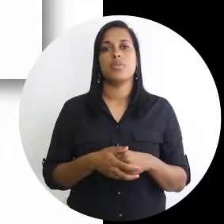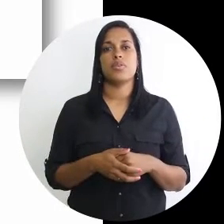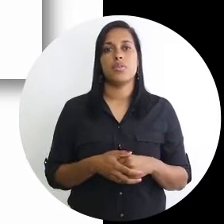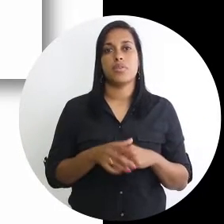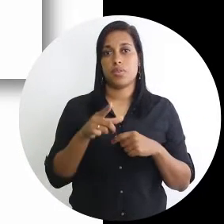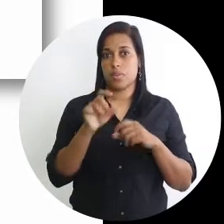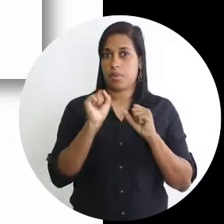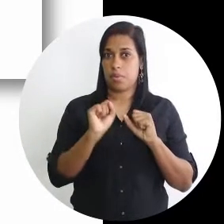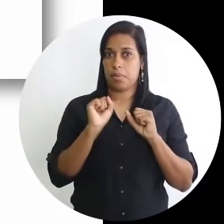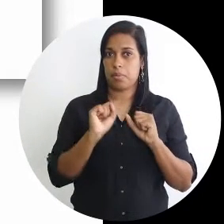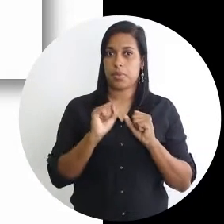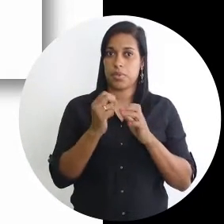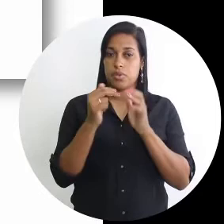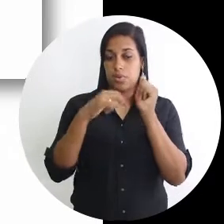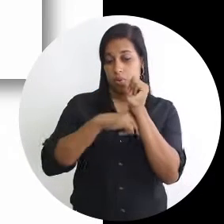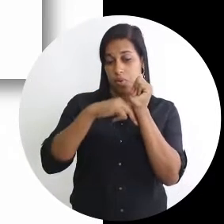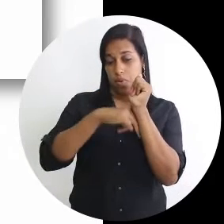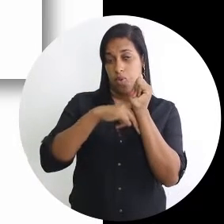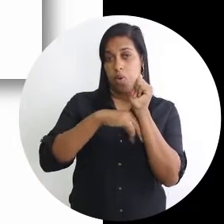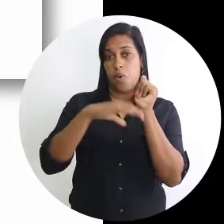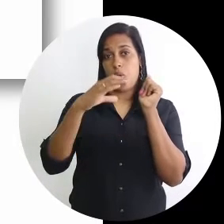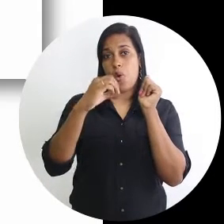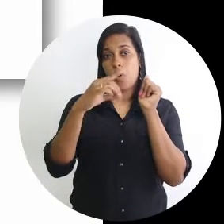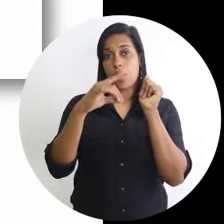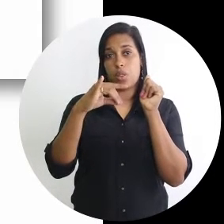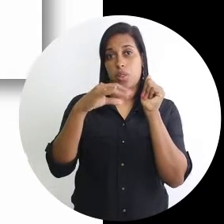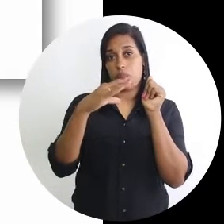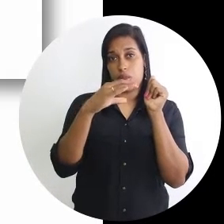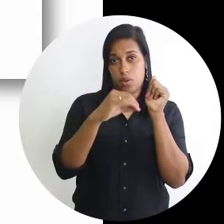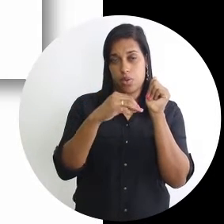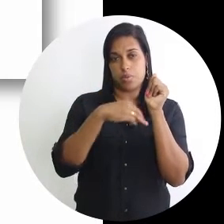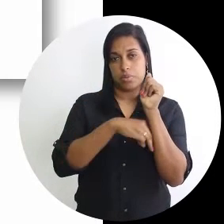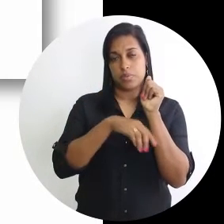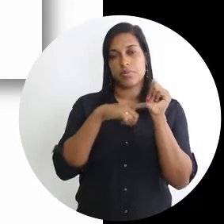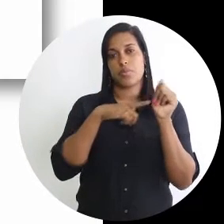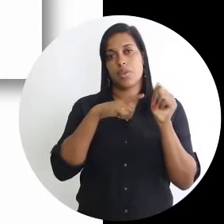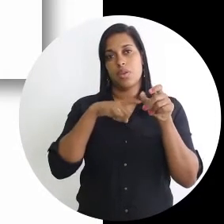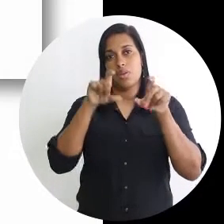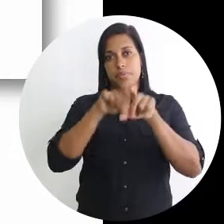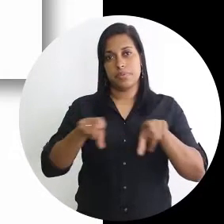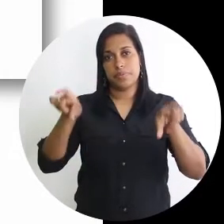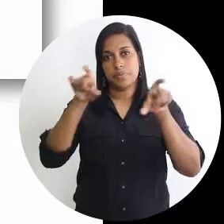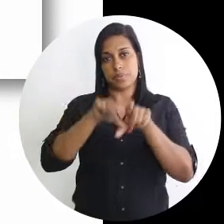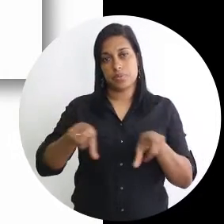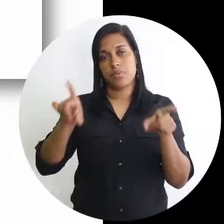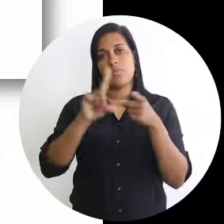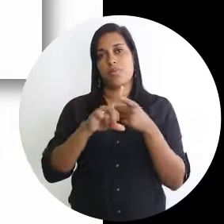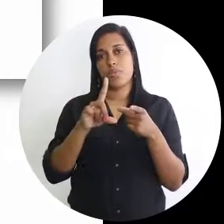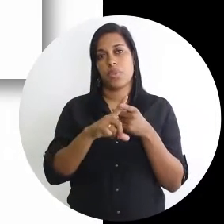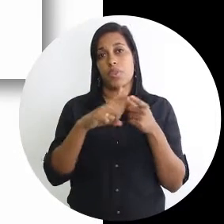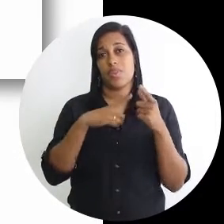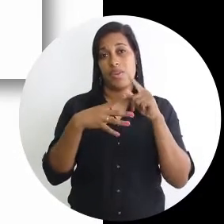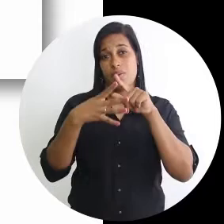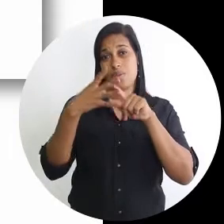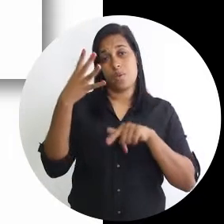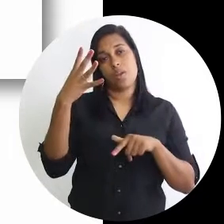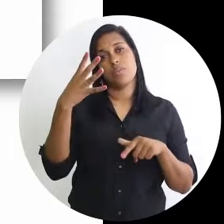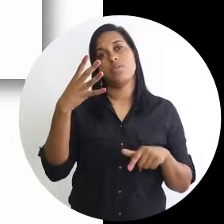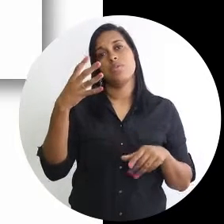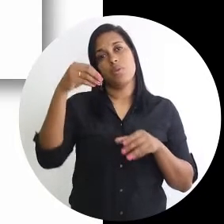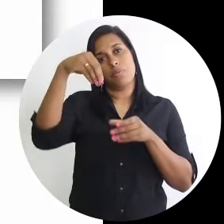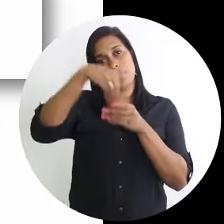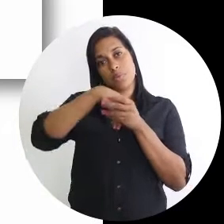certo? Então você pode ver aqui no código que tem um Relative Layout como elemento raiz, e a gente tem 4